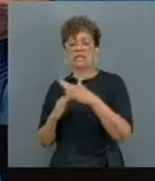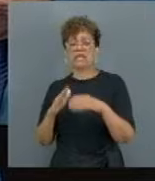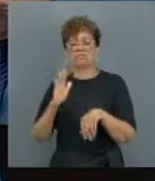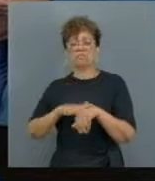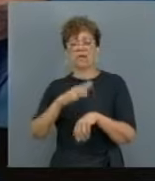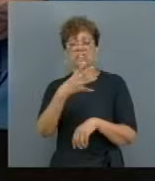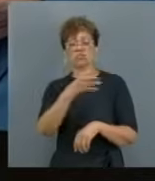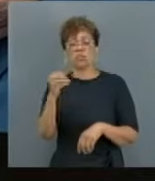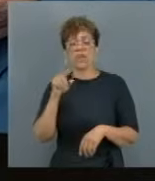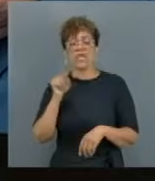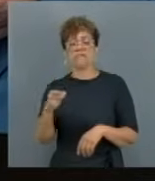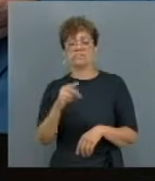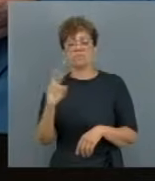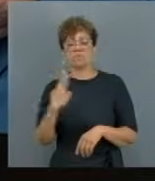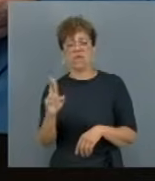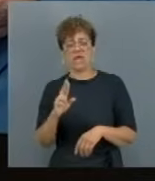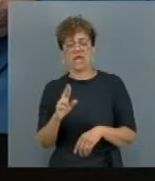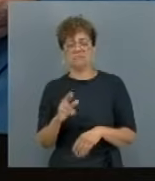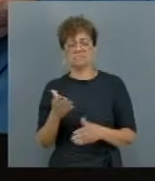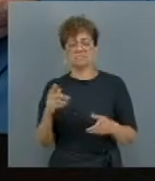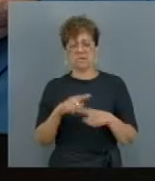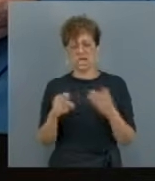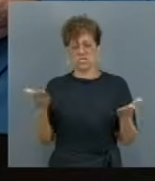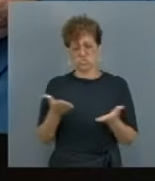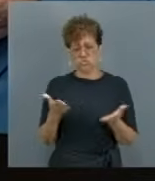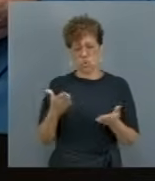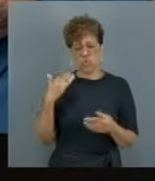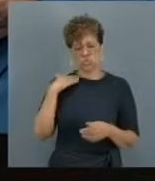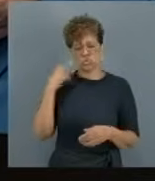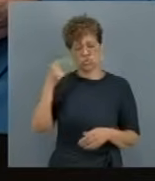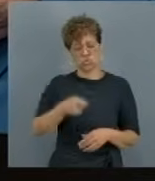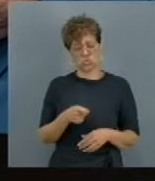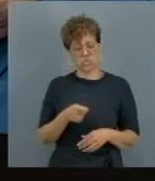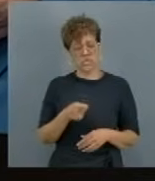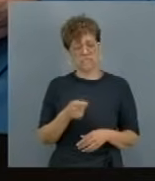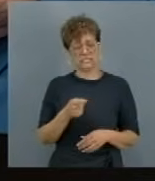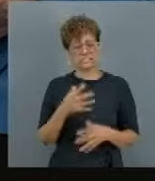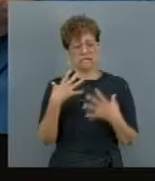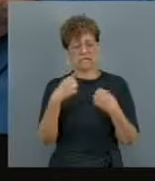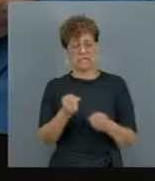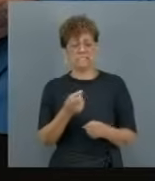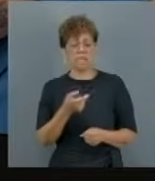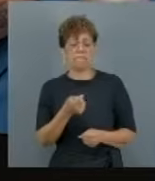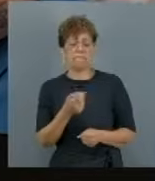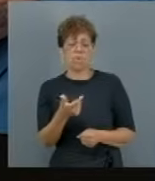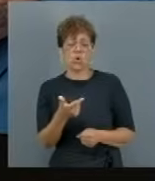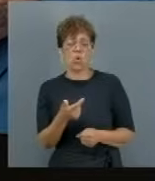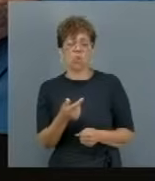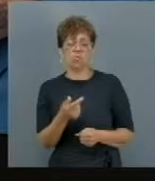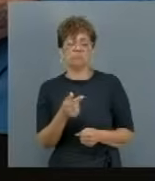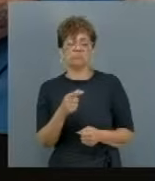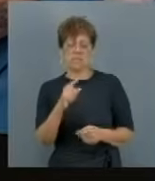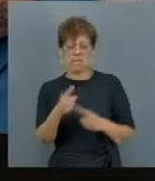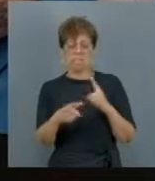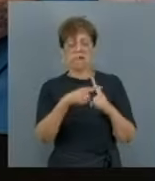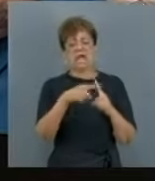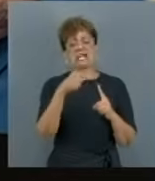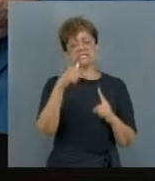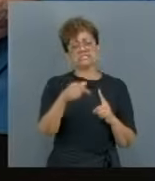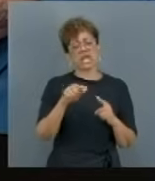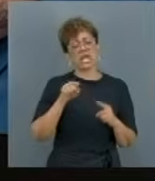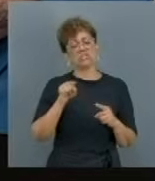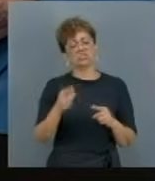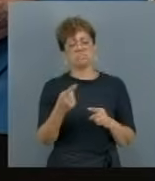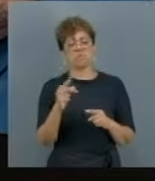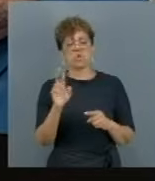ministro entende que a remuneração dos juízes é pouca e que eles precisam ter esses 7 mil e tanto, precisam ter de volta